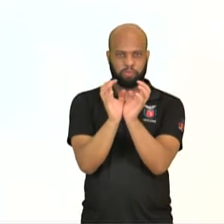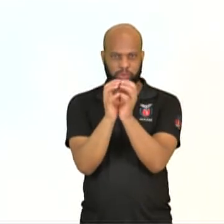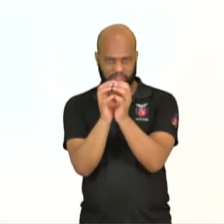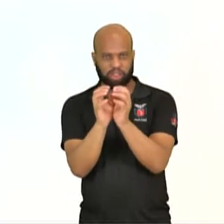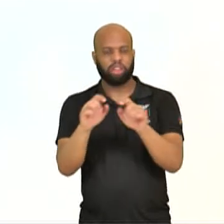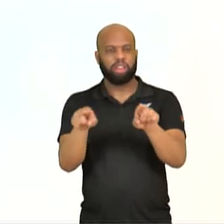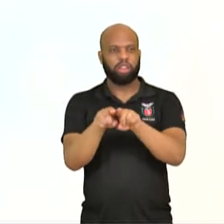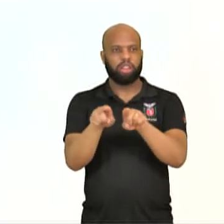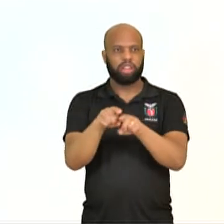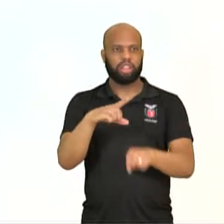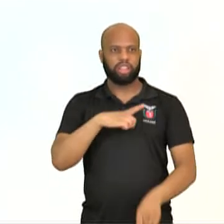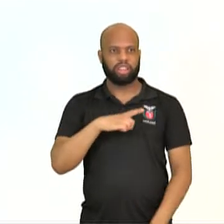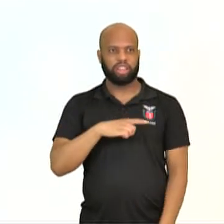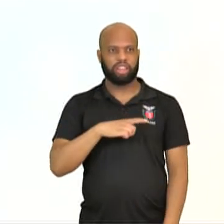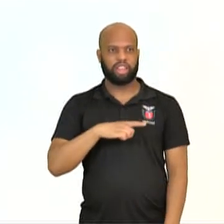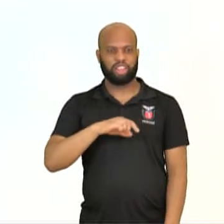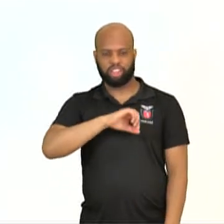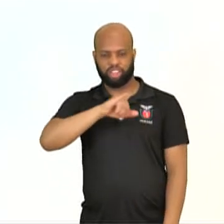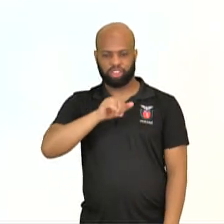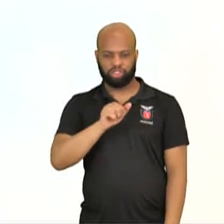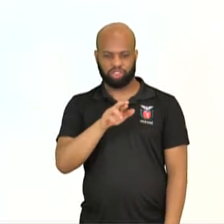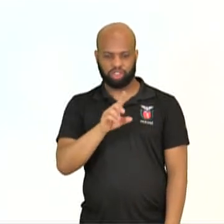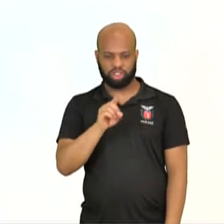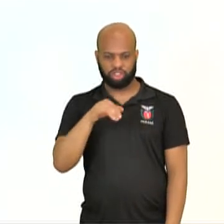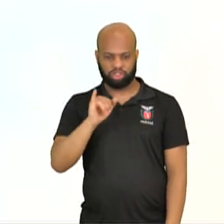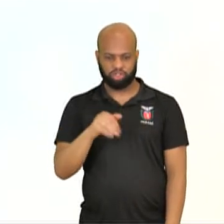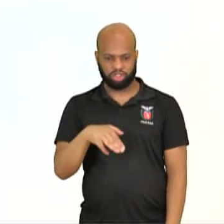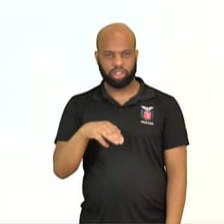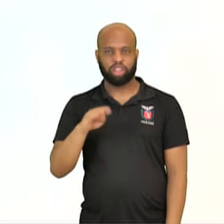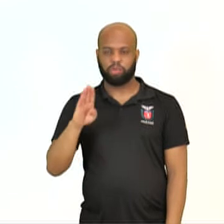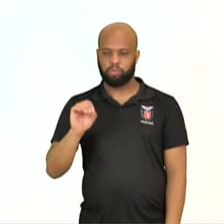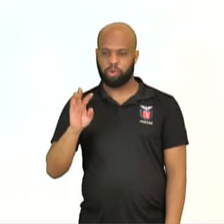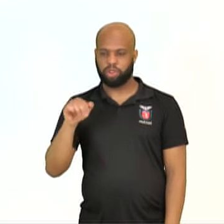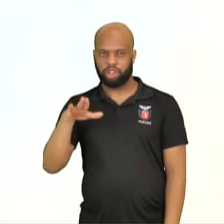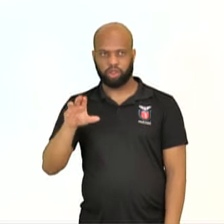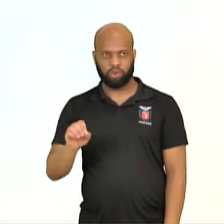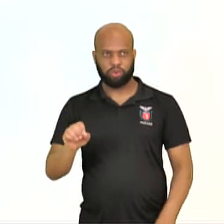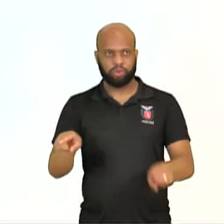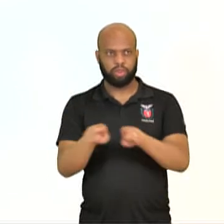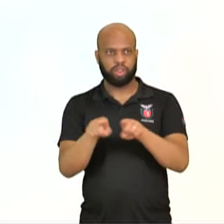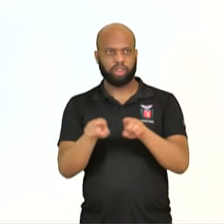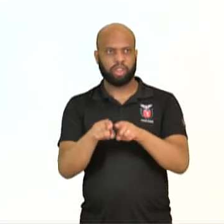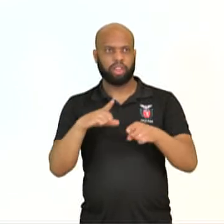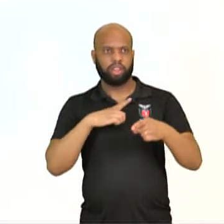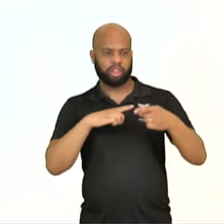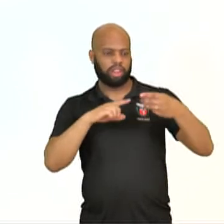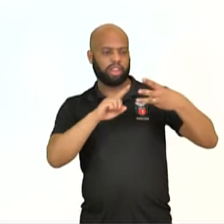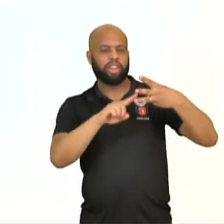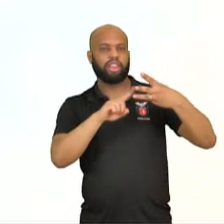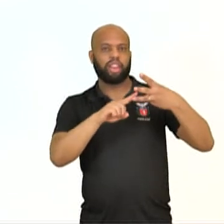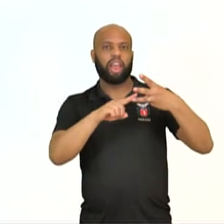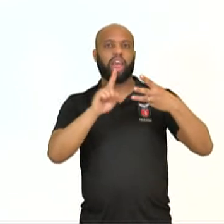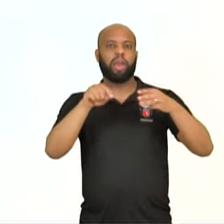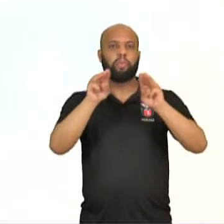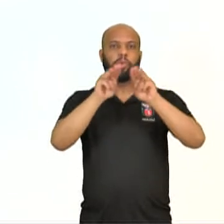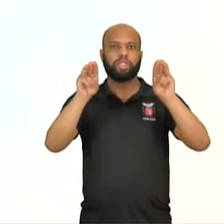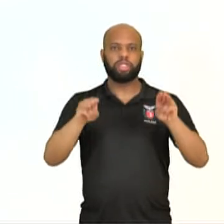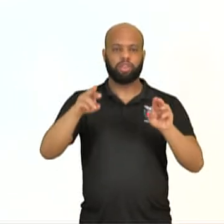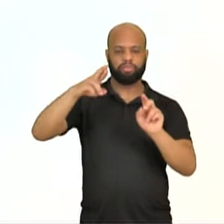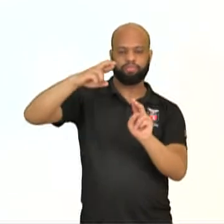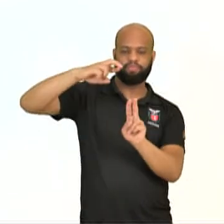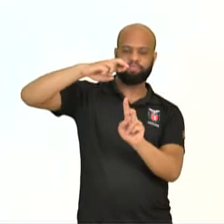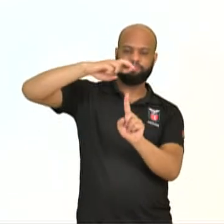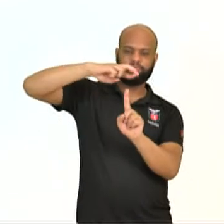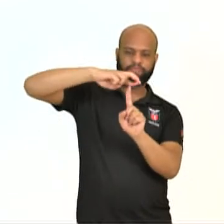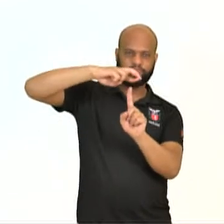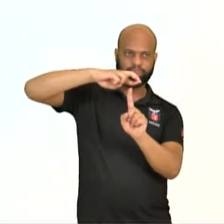Rosa Cruz. E Feirinha do Largo da Ordem. Observem o seguinte, gente, nós temos uma mescla, né, uma mistura